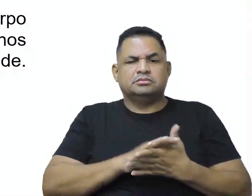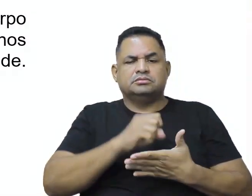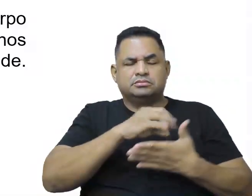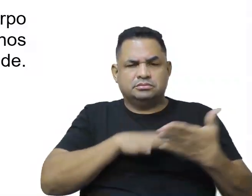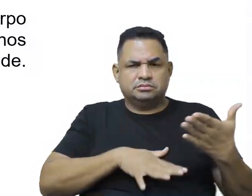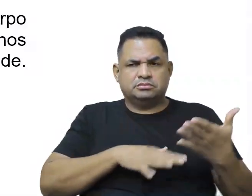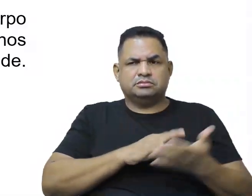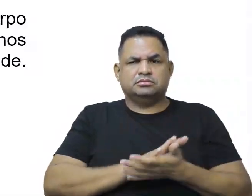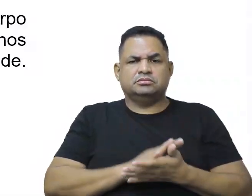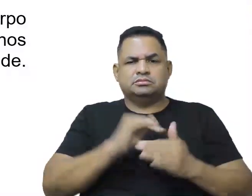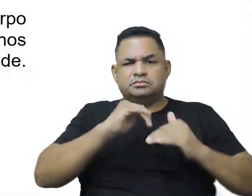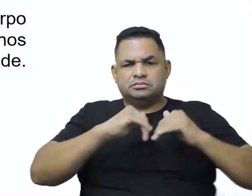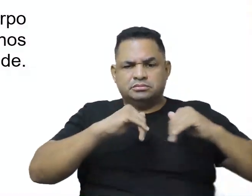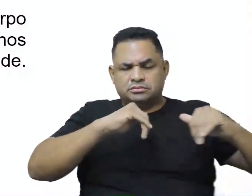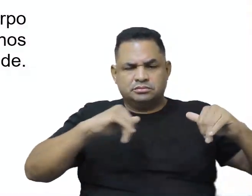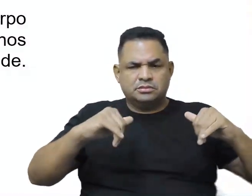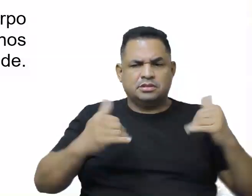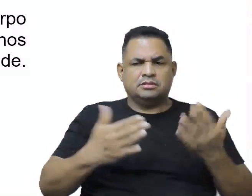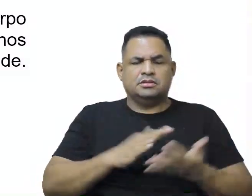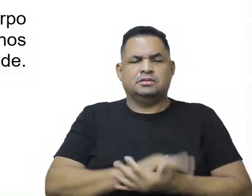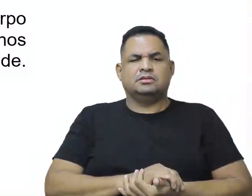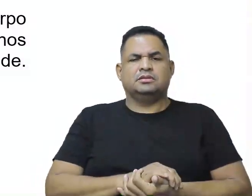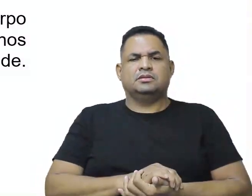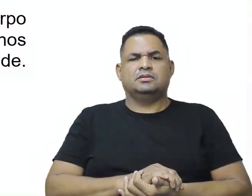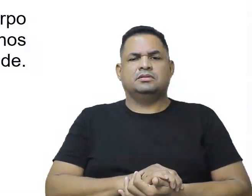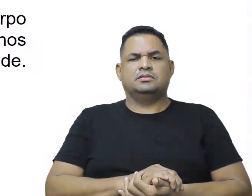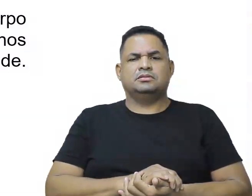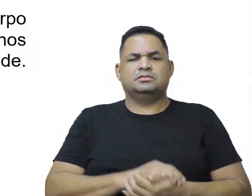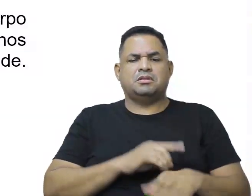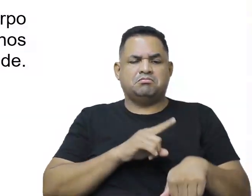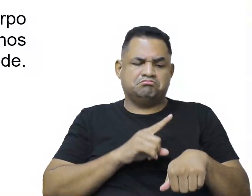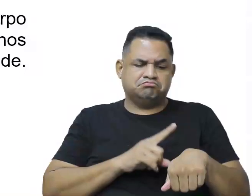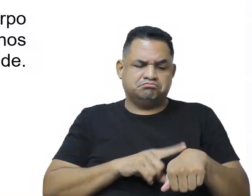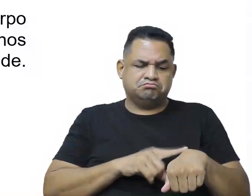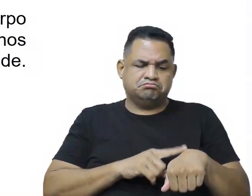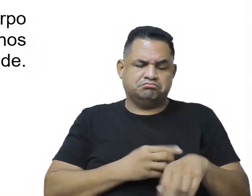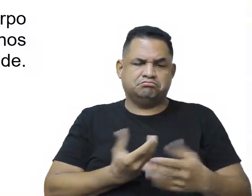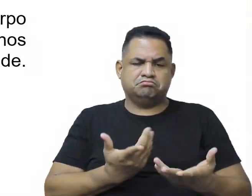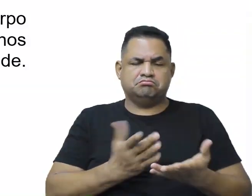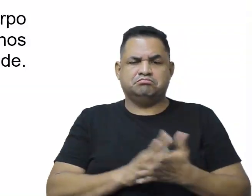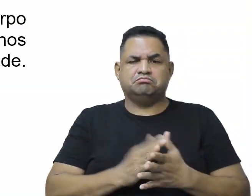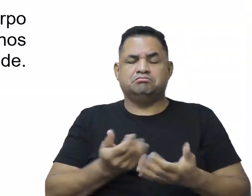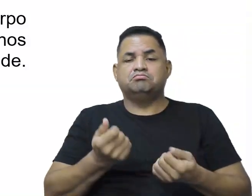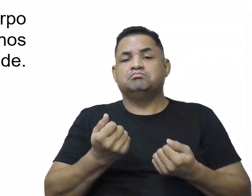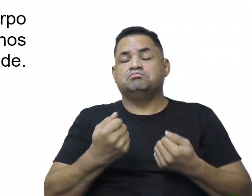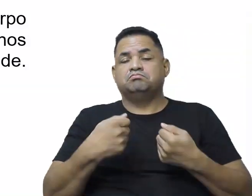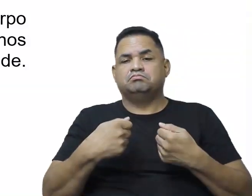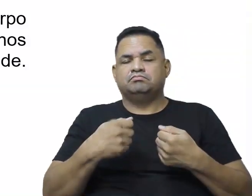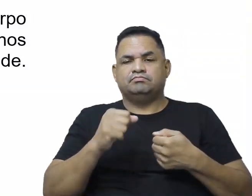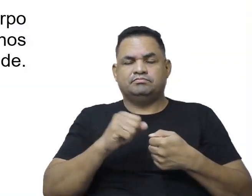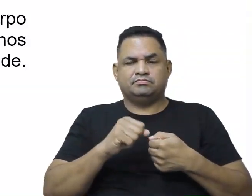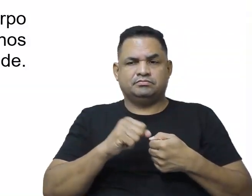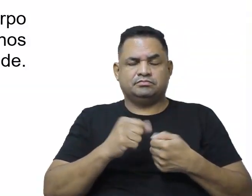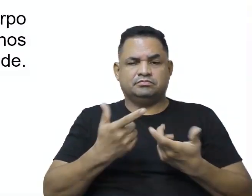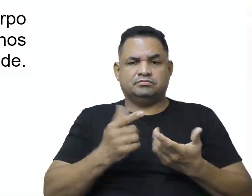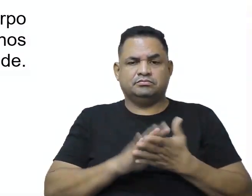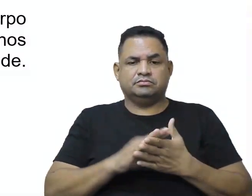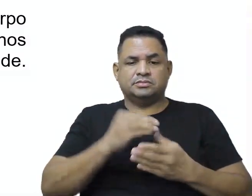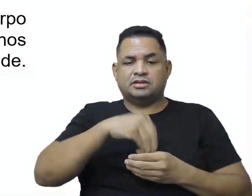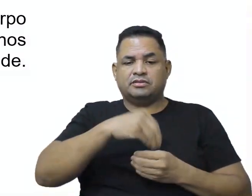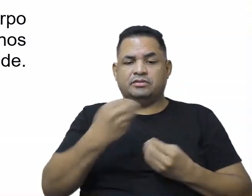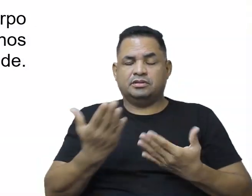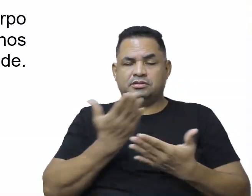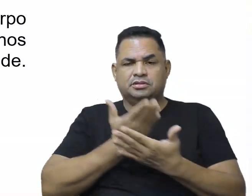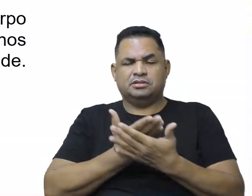questão é separem aí é um momento para que vocês façam isso inclusive e fora